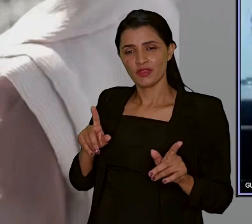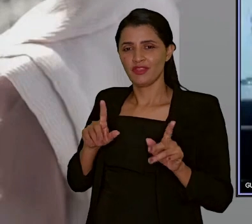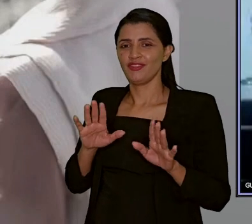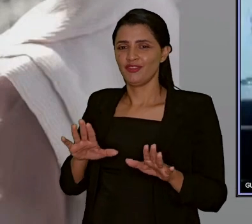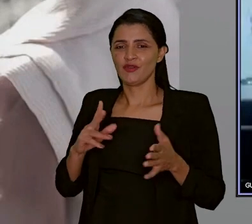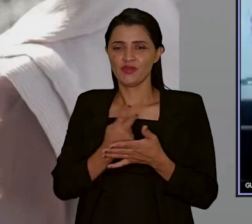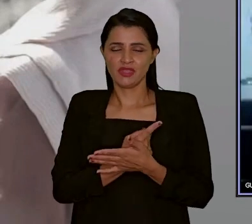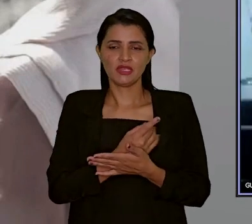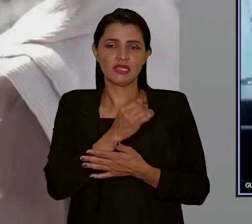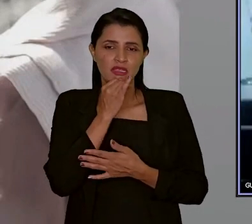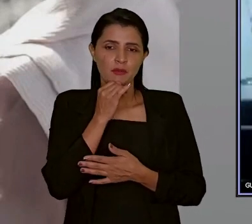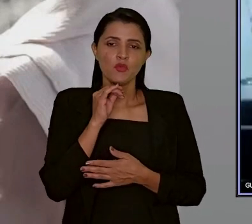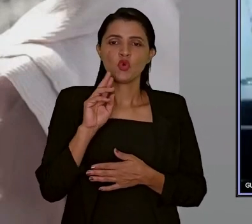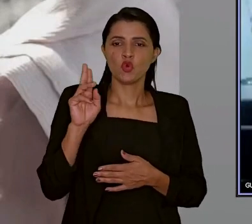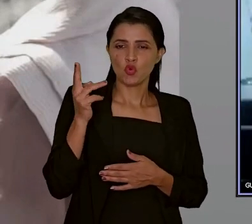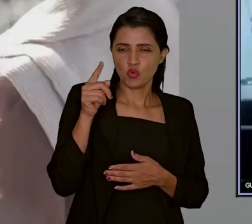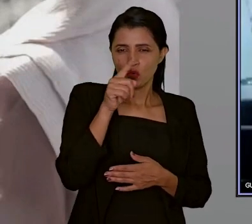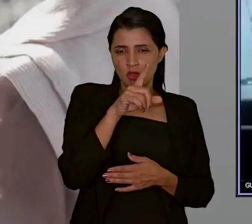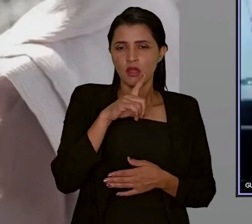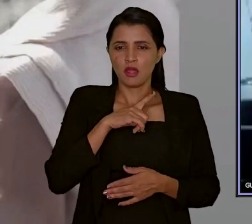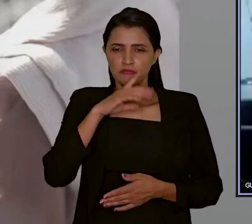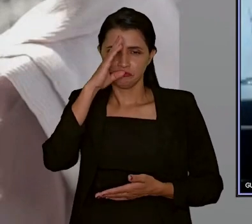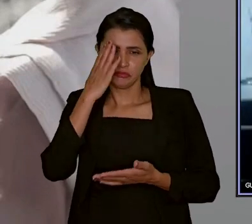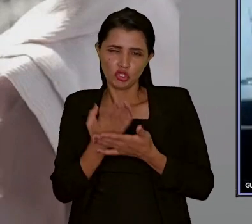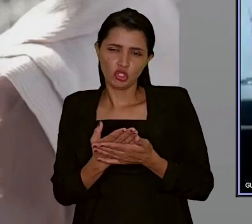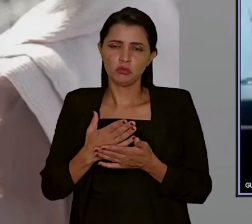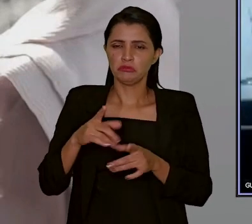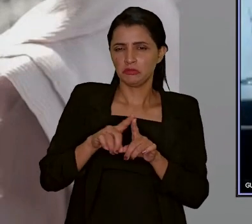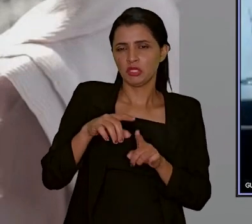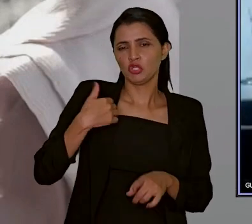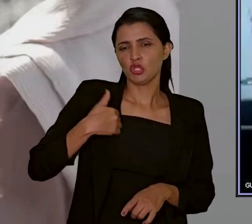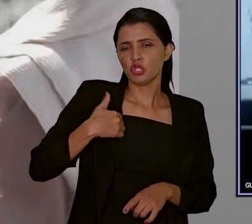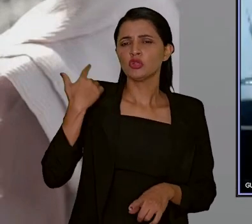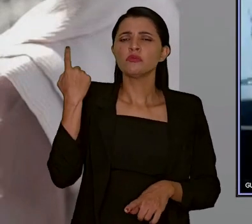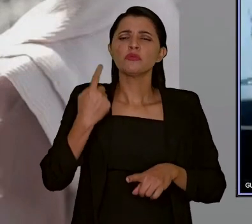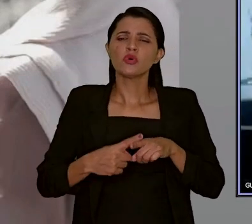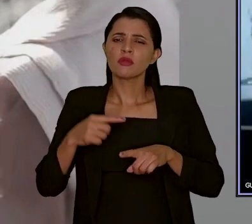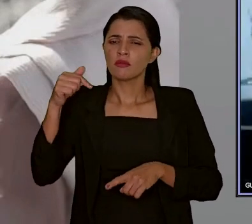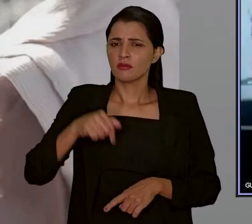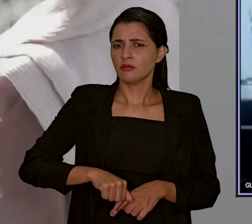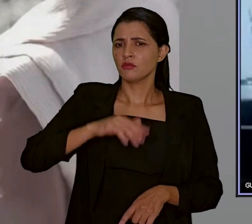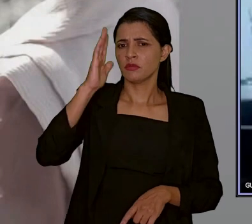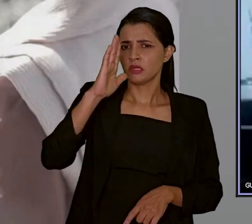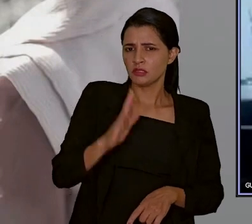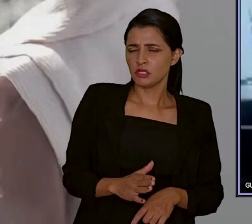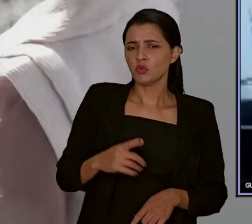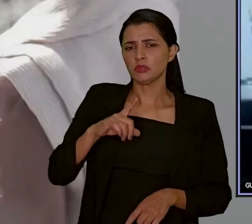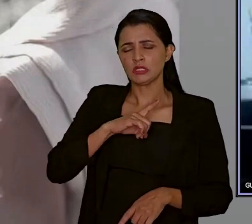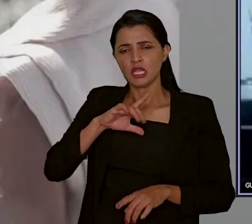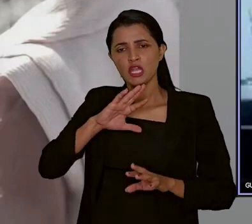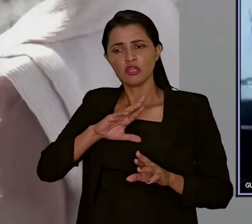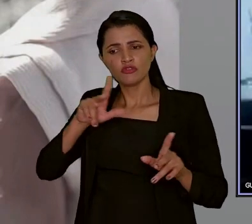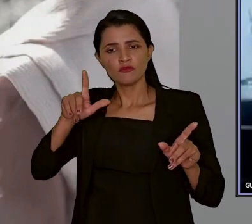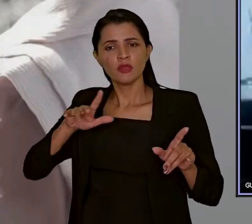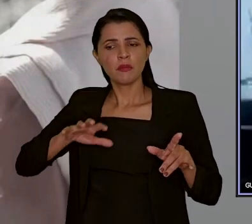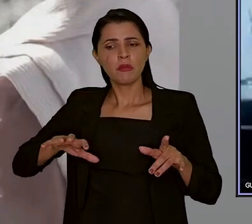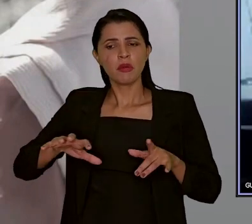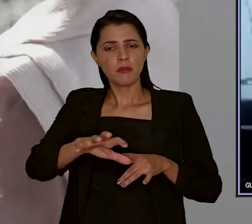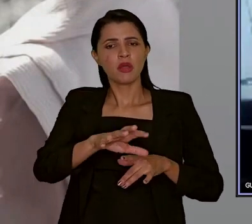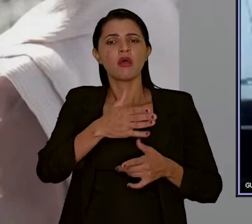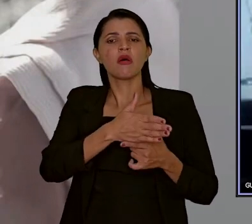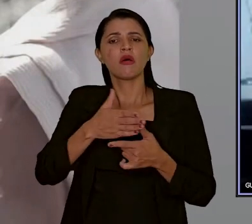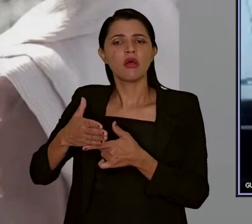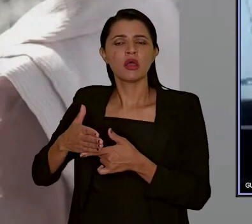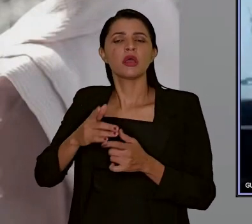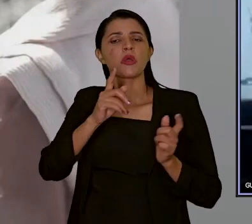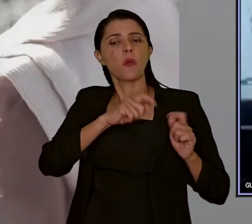no Uruguai, acredito talvez na Argentina. Por quê? Porque aqui no Brasil nós temos claramente a divisão, como nós sabemos, da competência